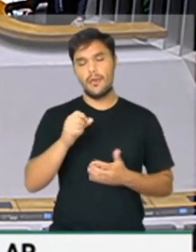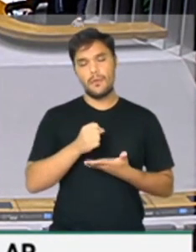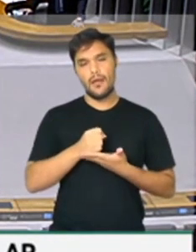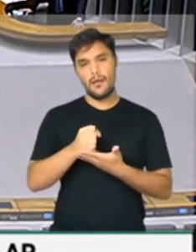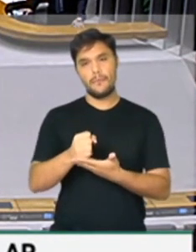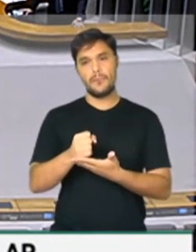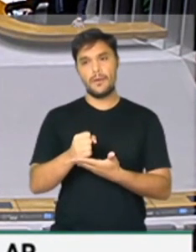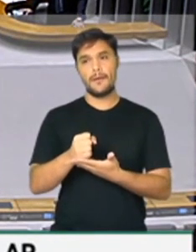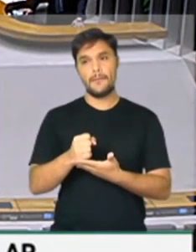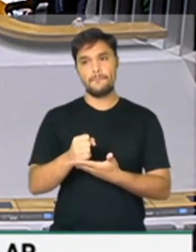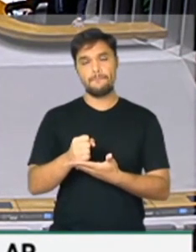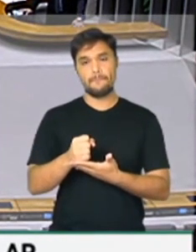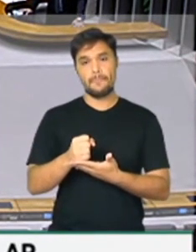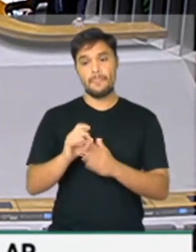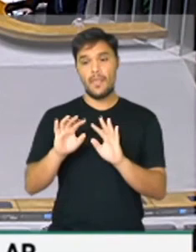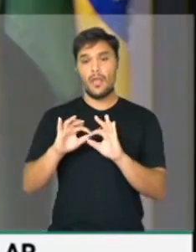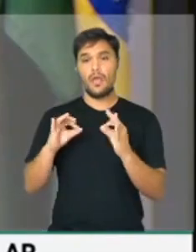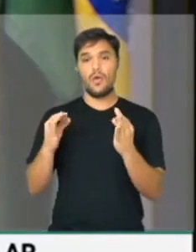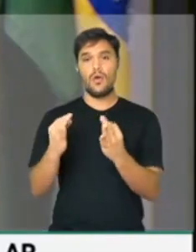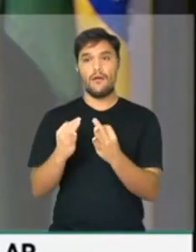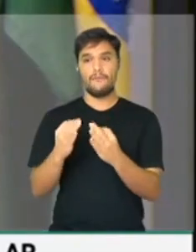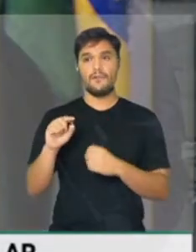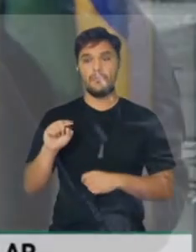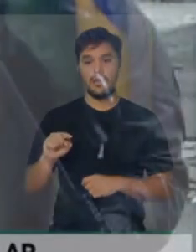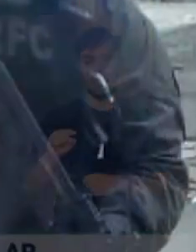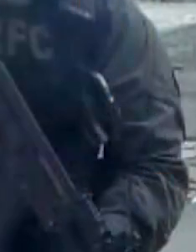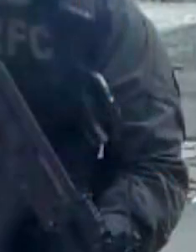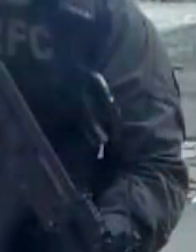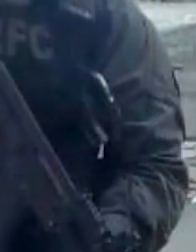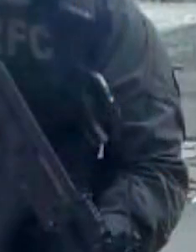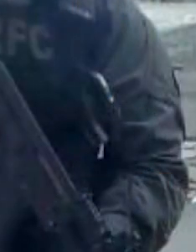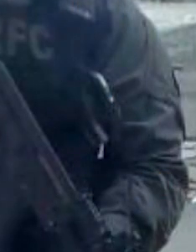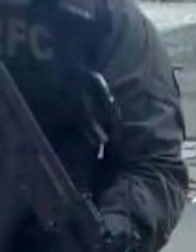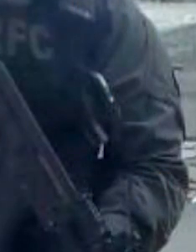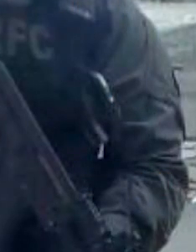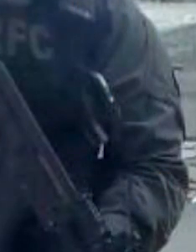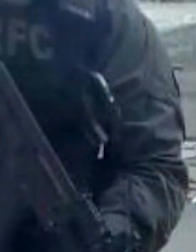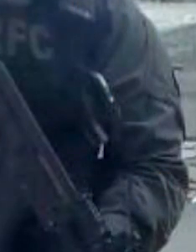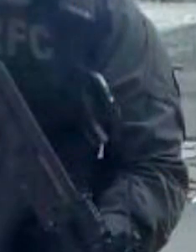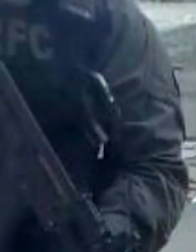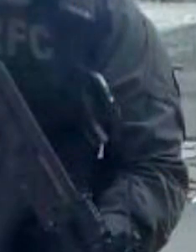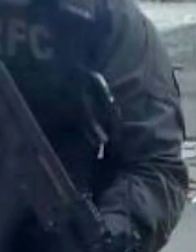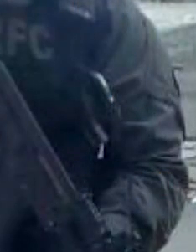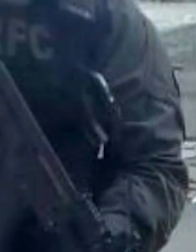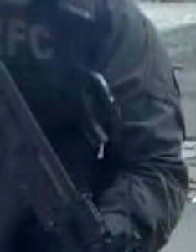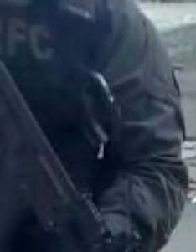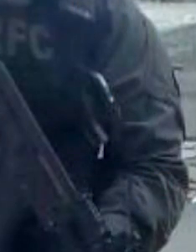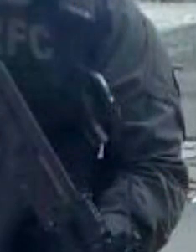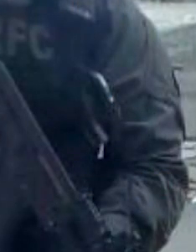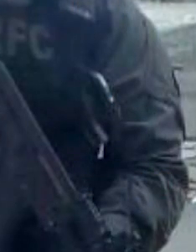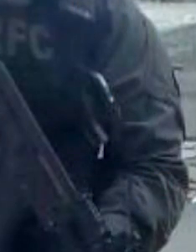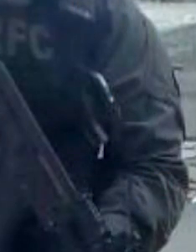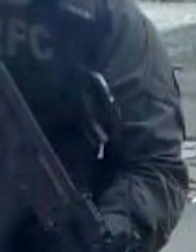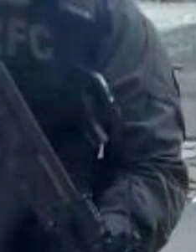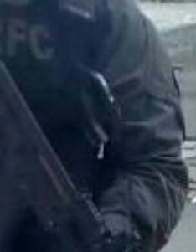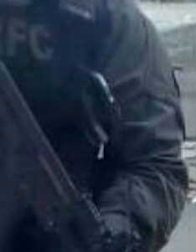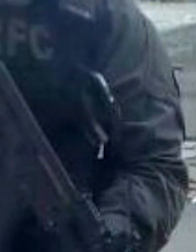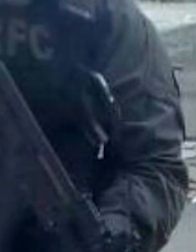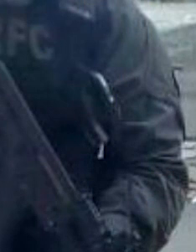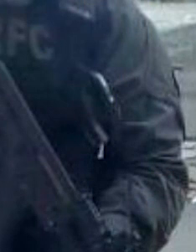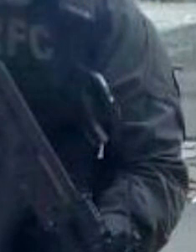solidarizar com a família do policial morto hoje na operação do Jacarezinho, que é o